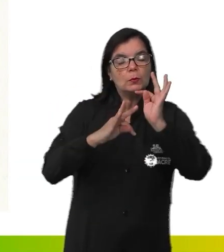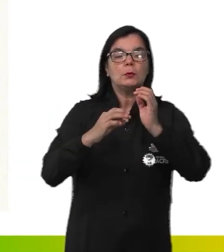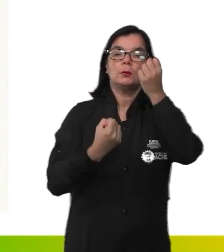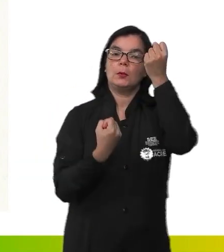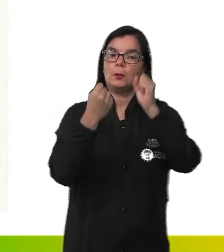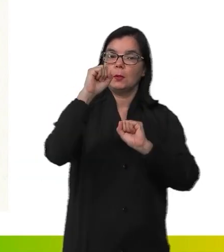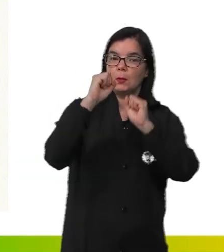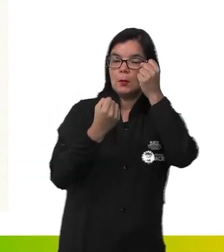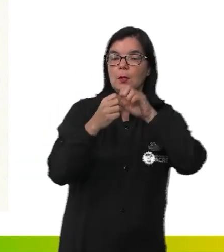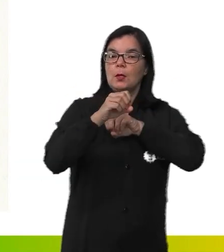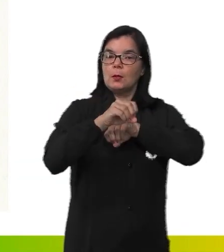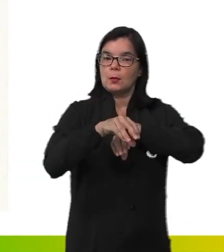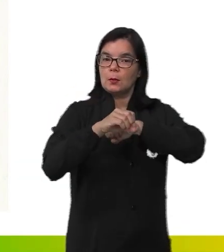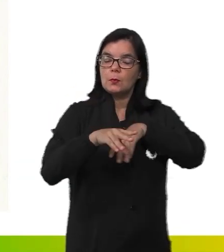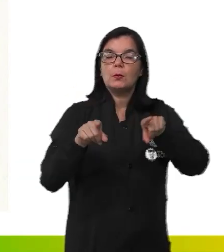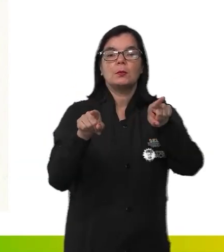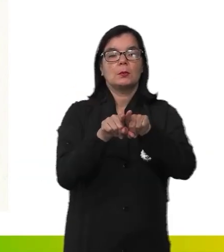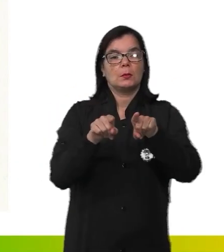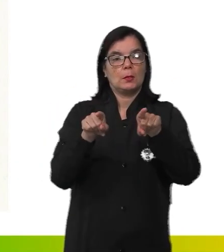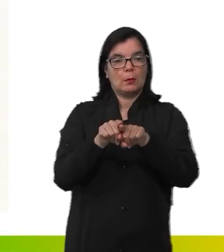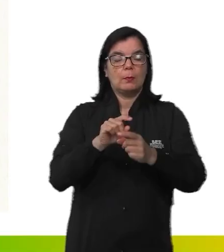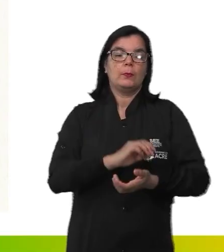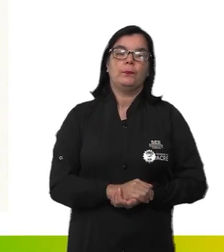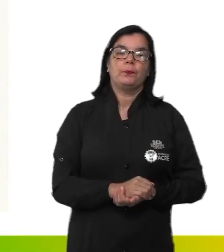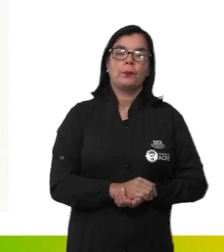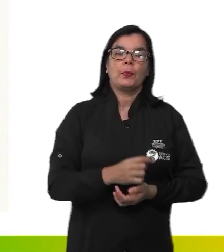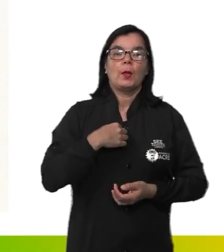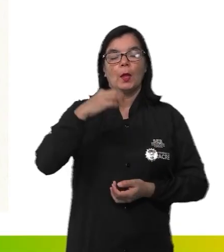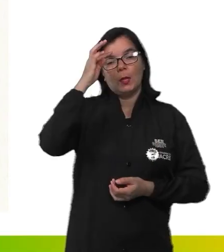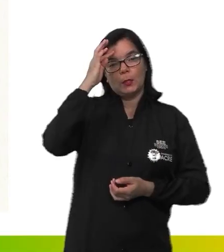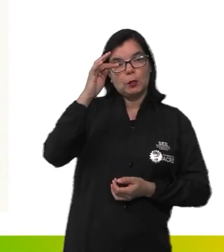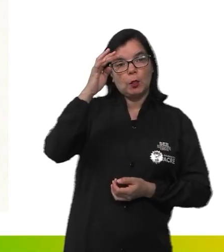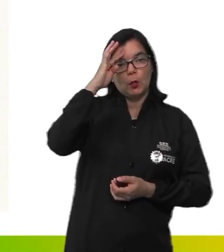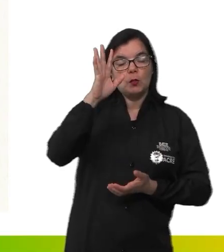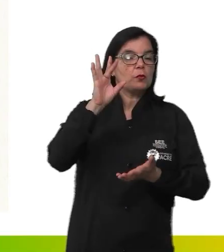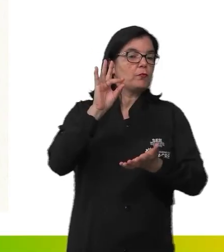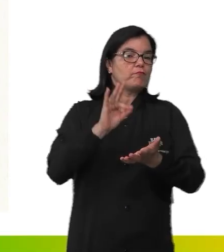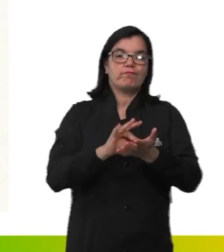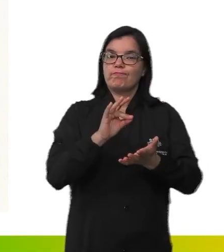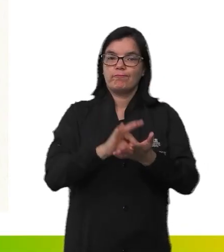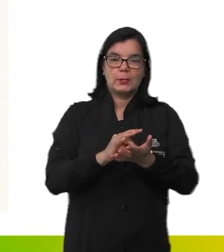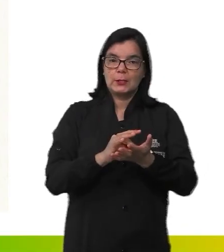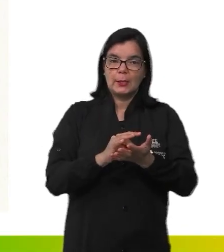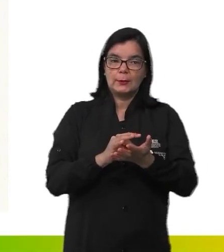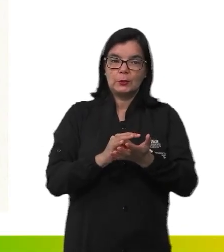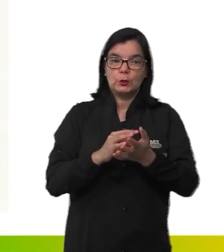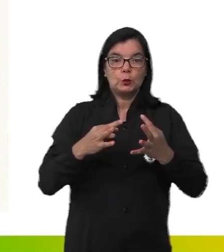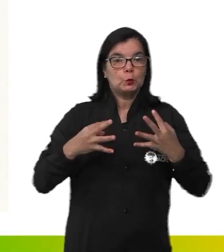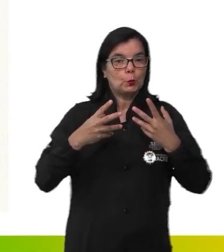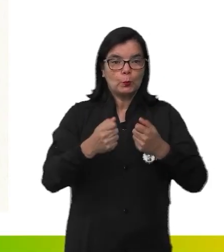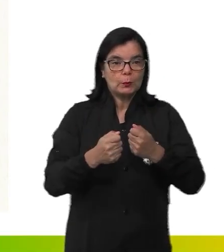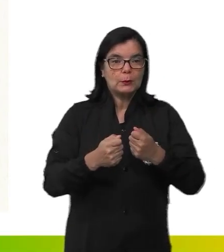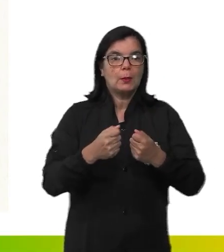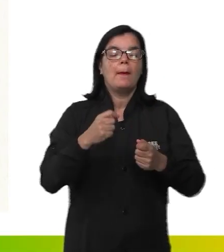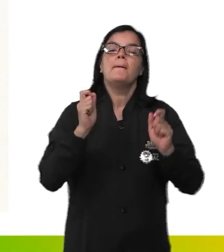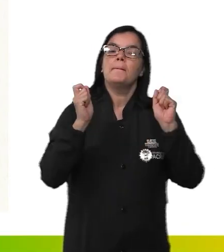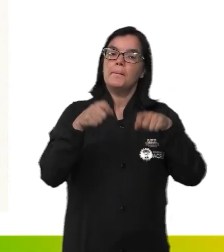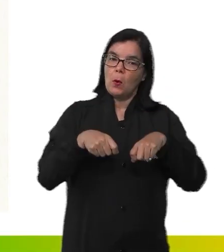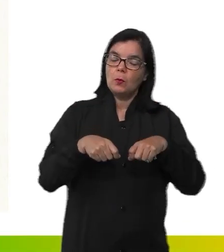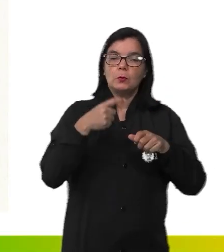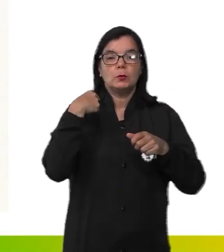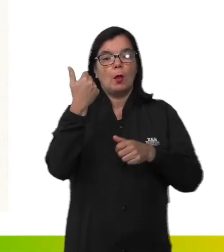indústria, na educação também, tá? Temos as teorias, não são verdades absolutas, quer dizer o quê? Podem